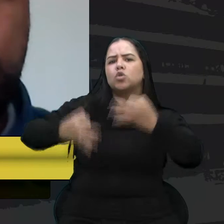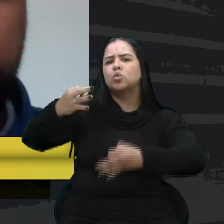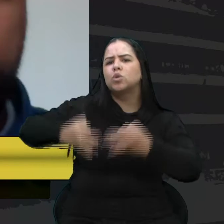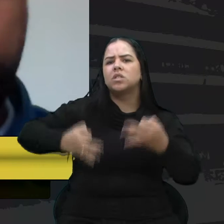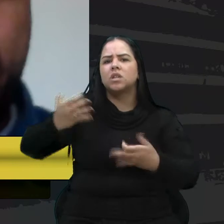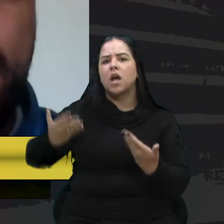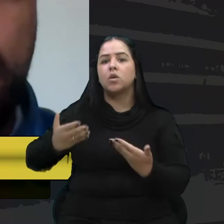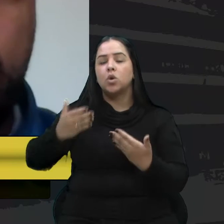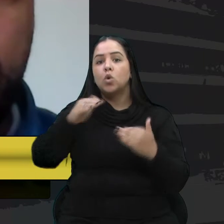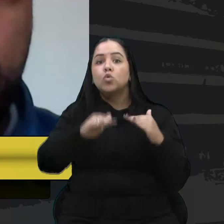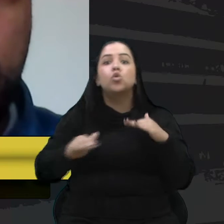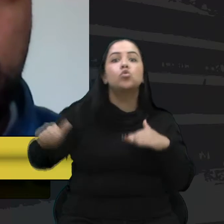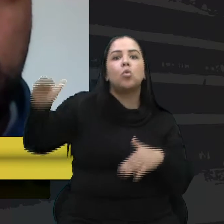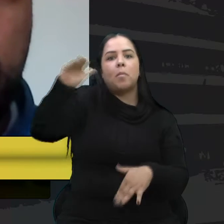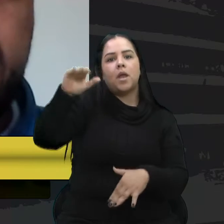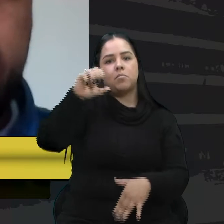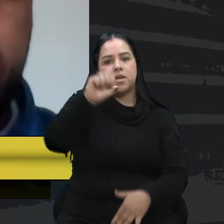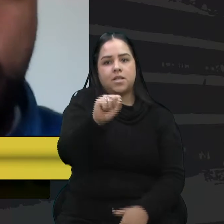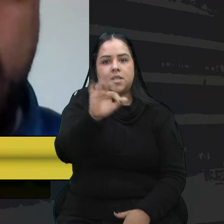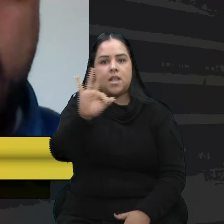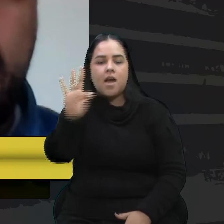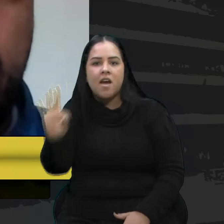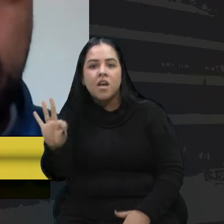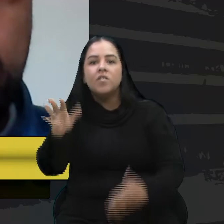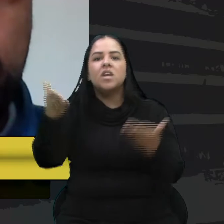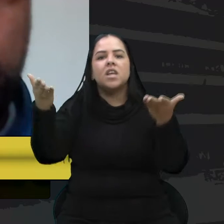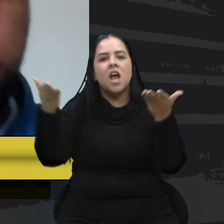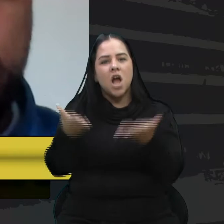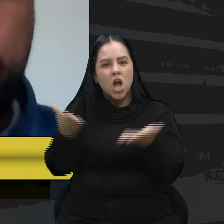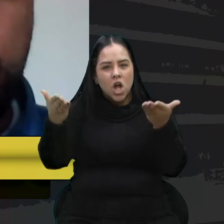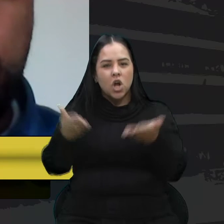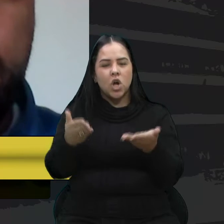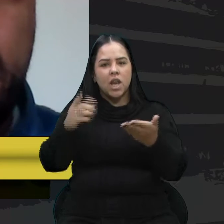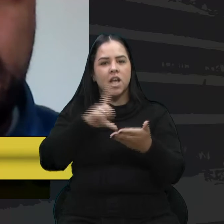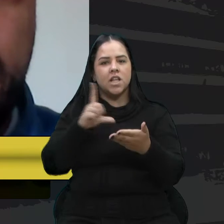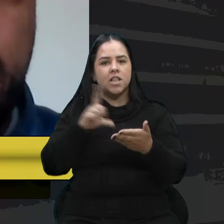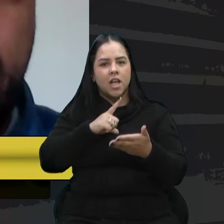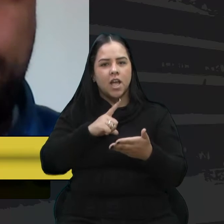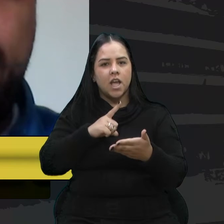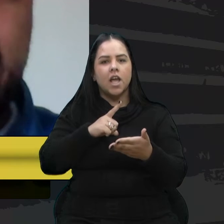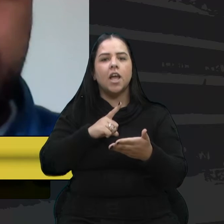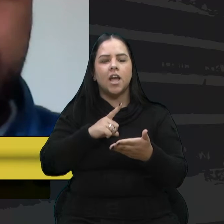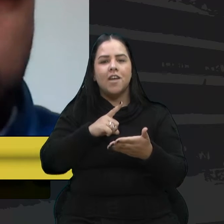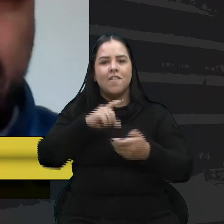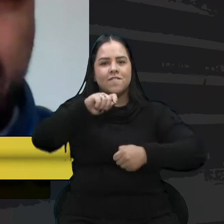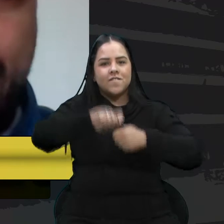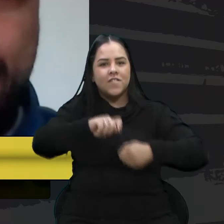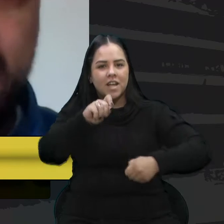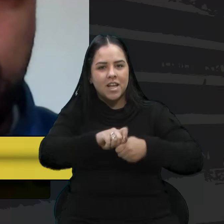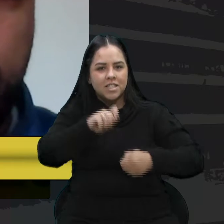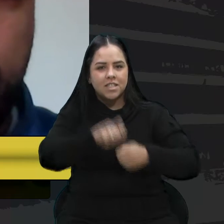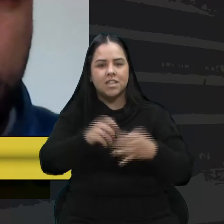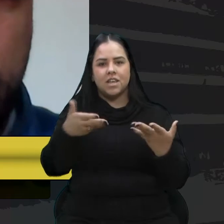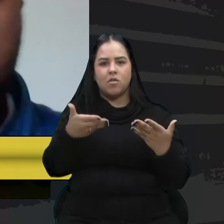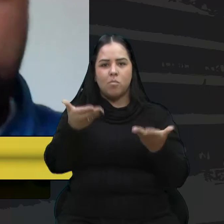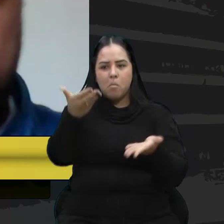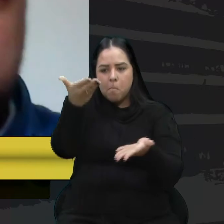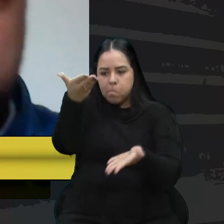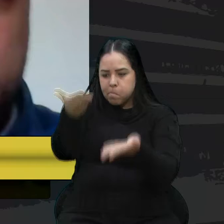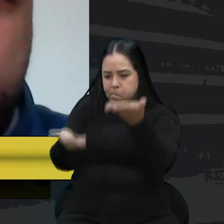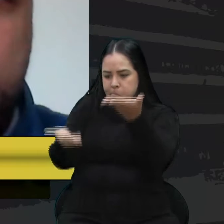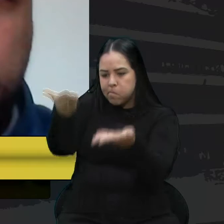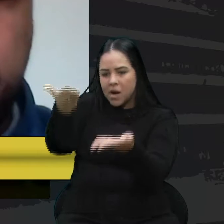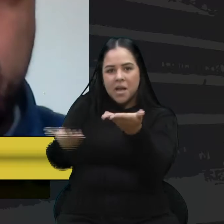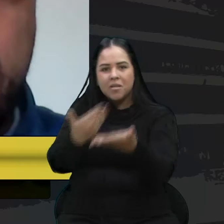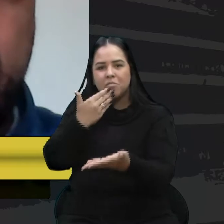o Supremo, que se coloca no sentido de fazer o contrapeso e cobrar o